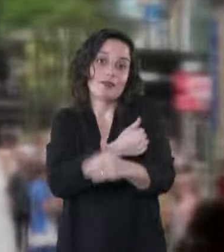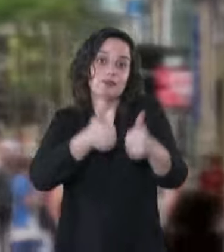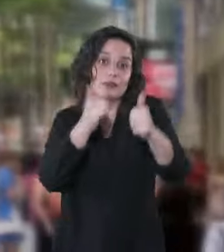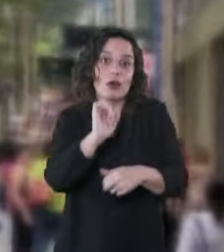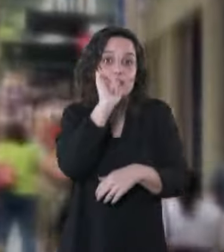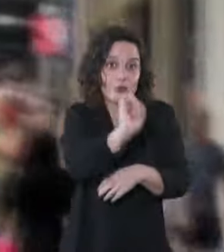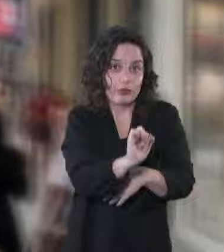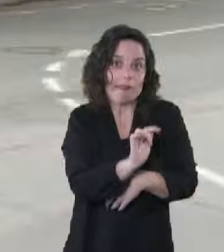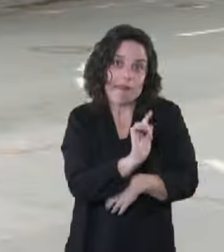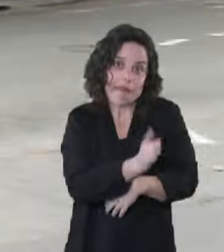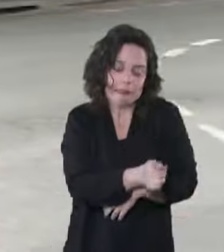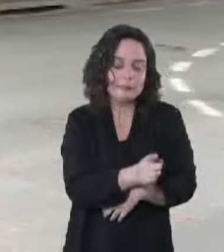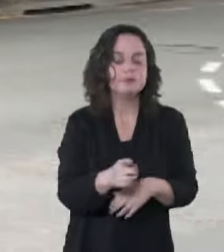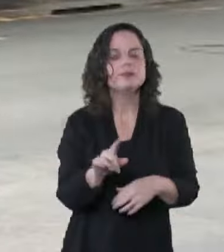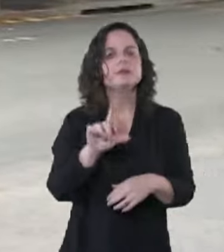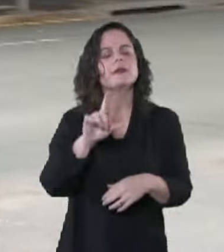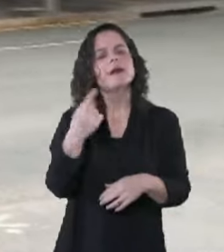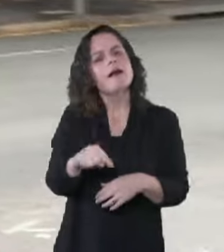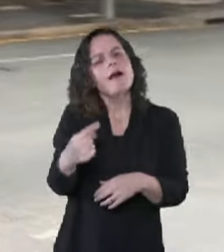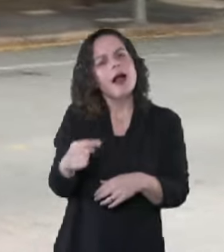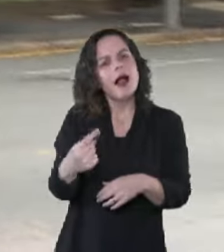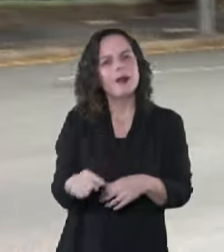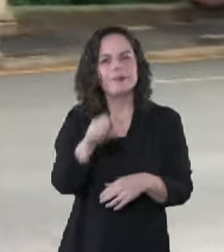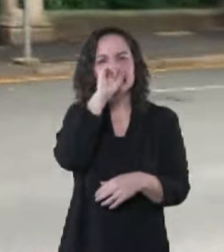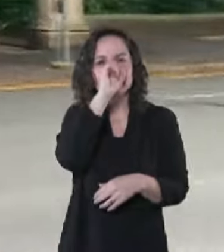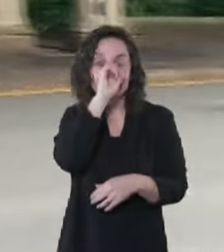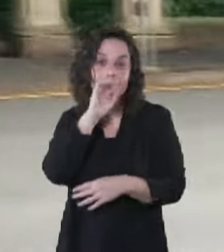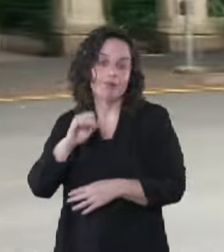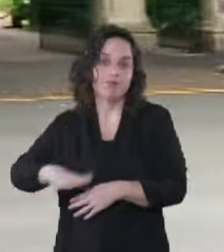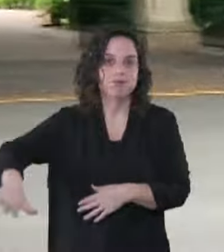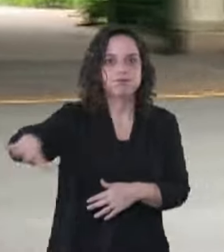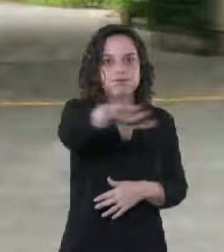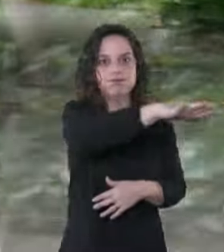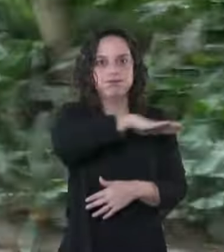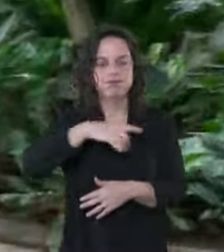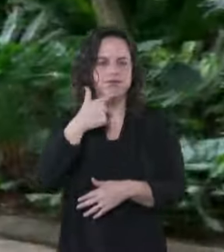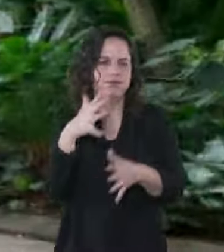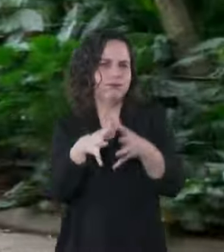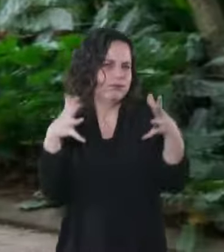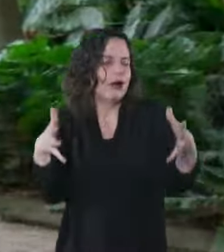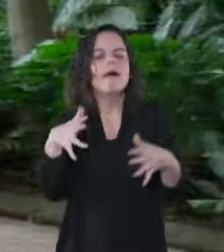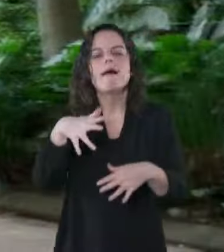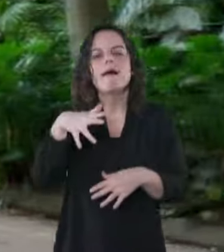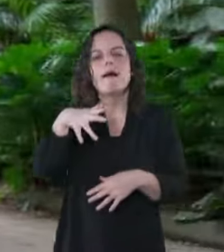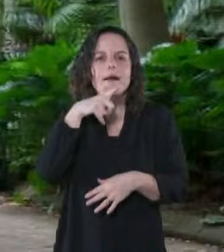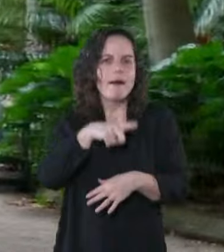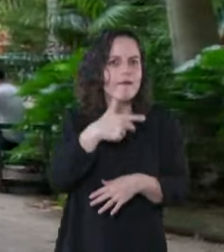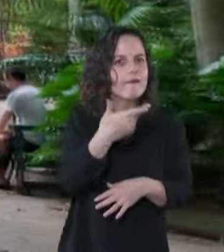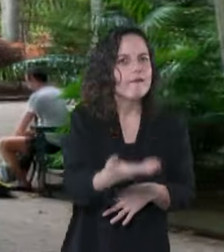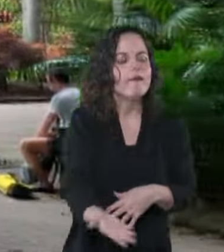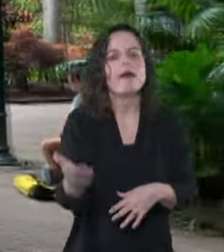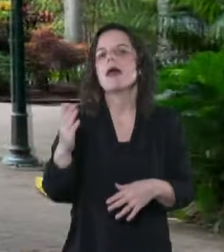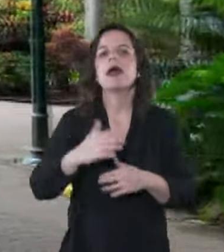de Queensland, aliás, e depois tem um parque enorme com cafés,